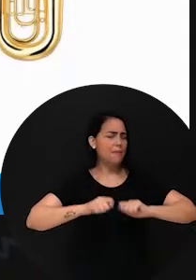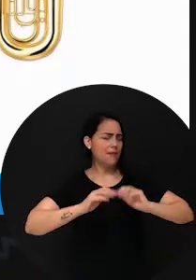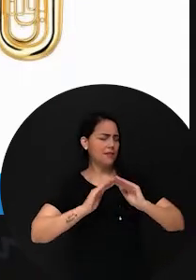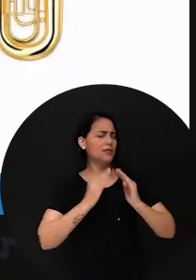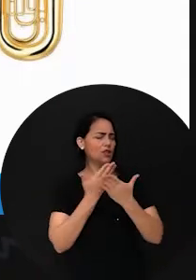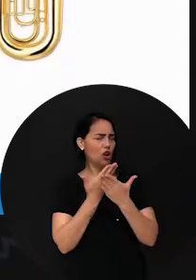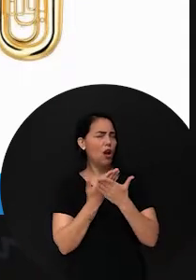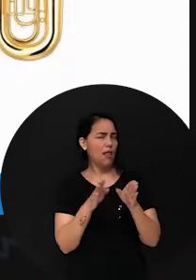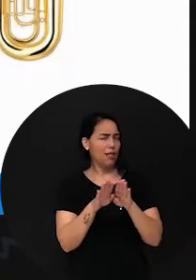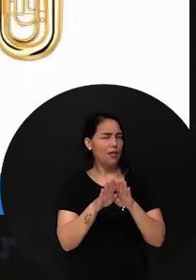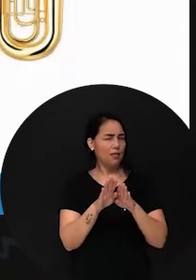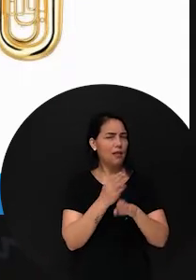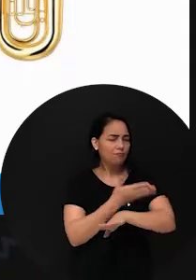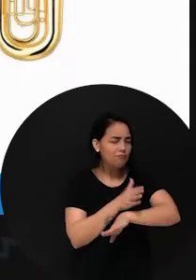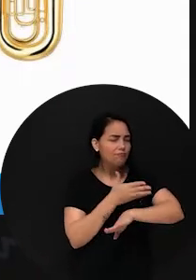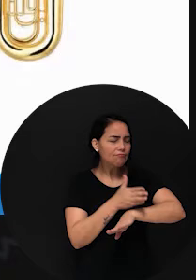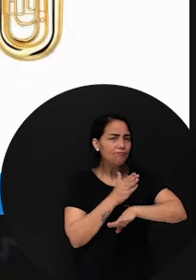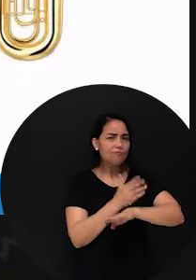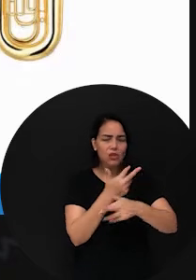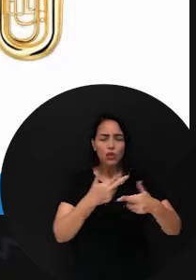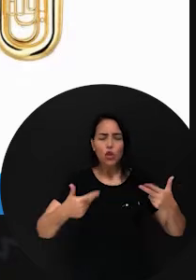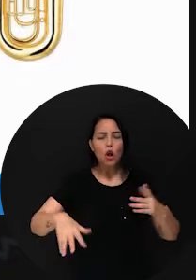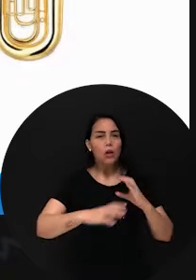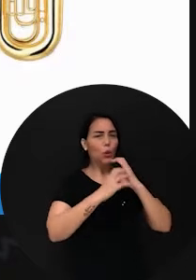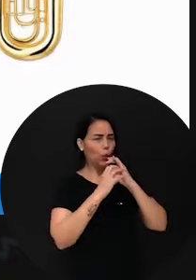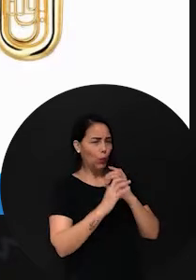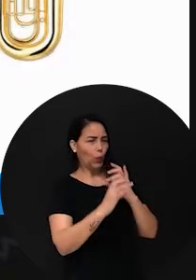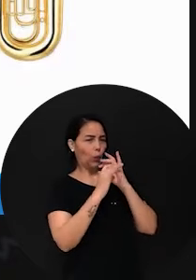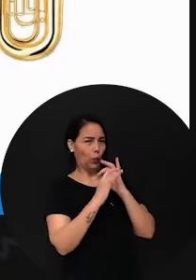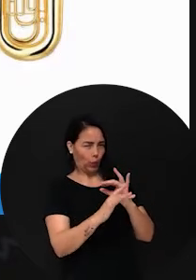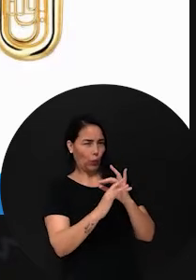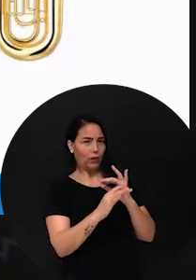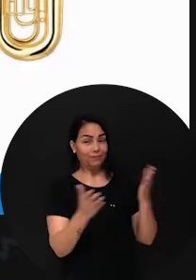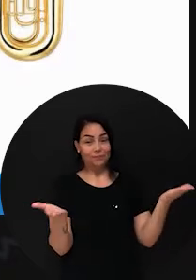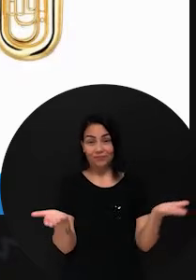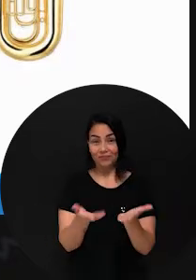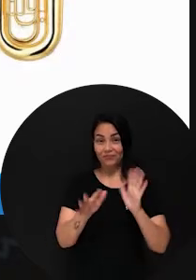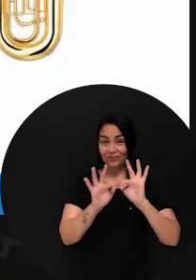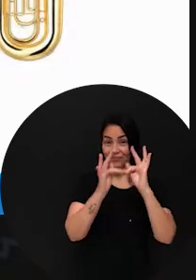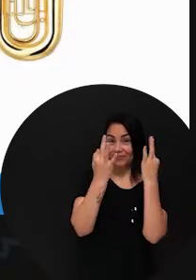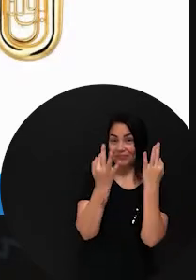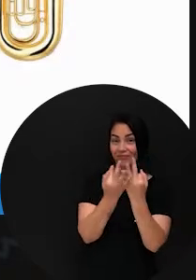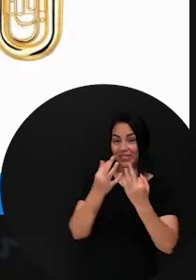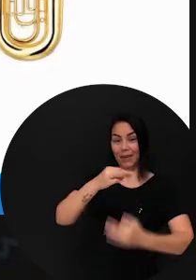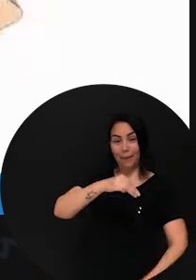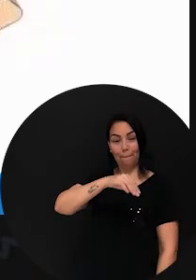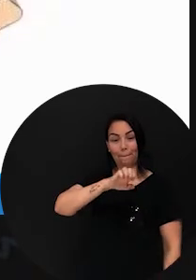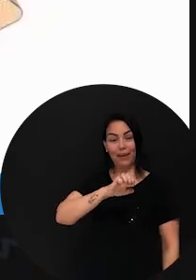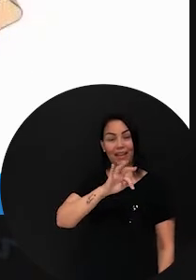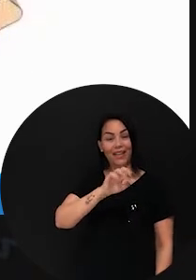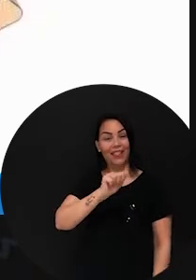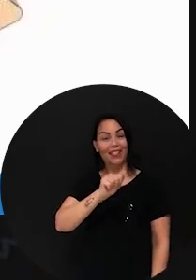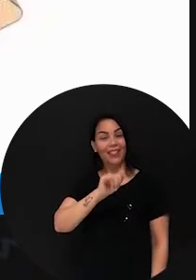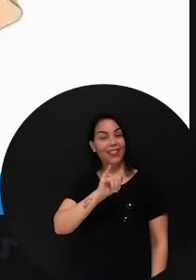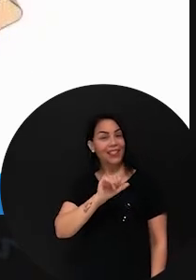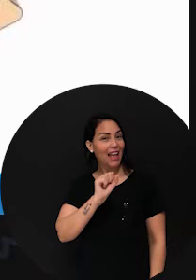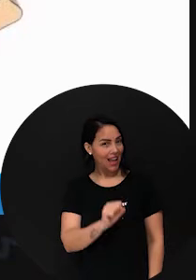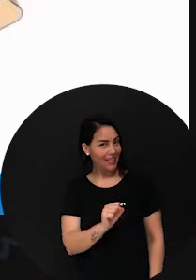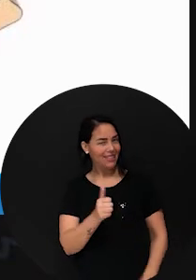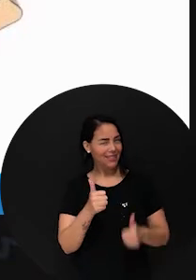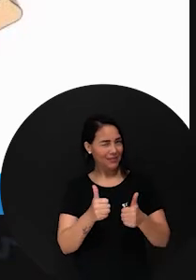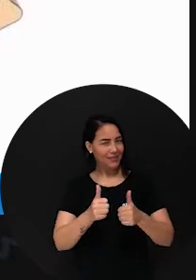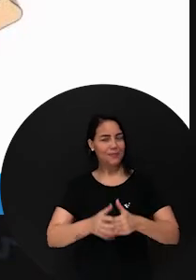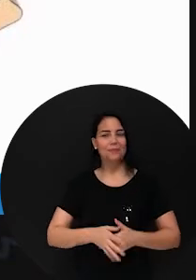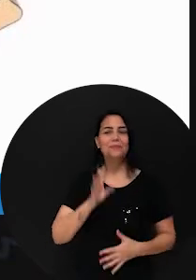muito com instrumento de sopro. Então, temos aí a família dos metais. Legal.